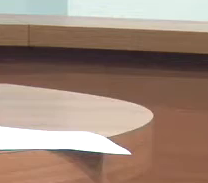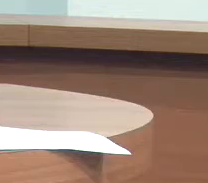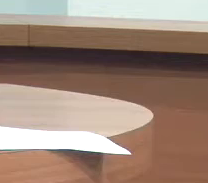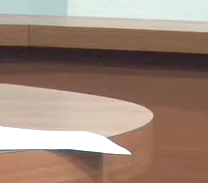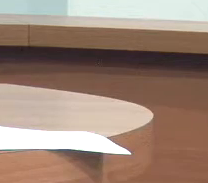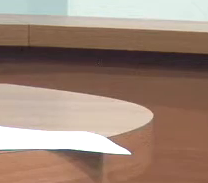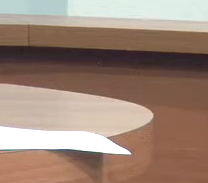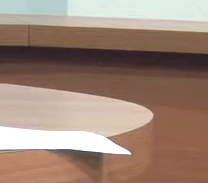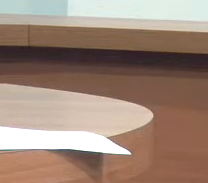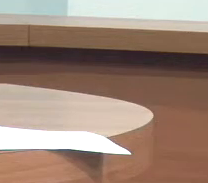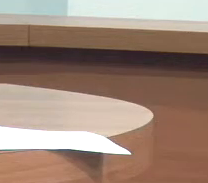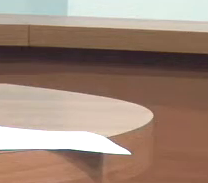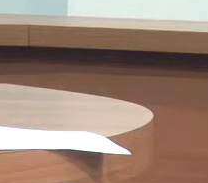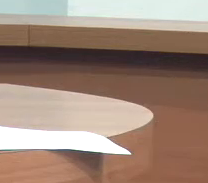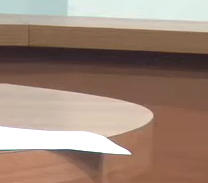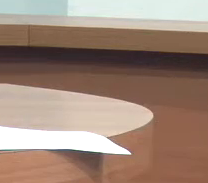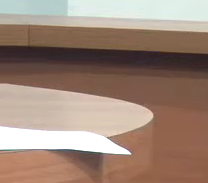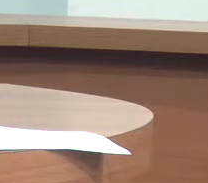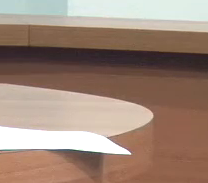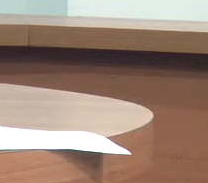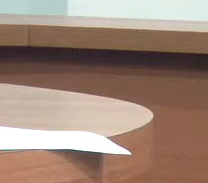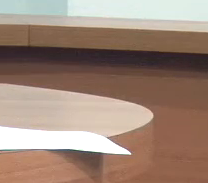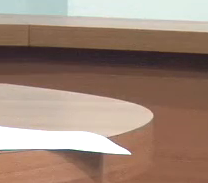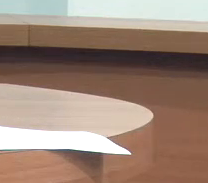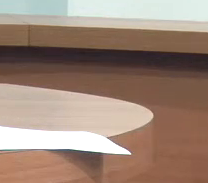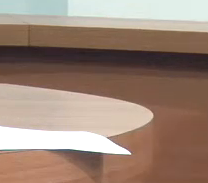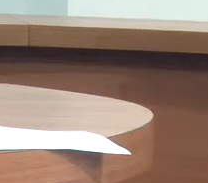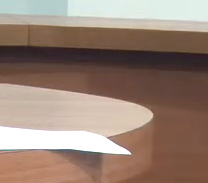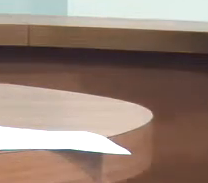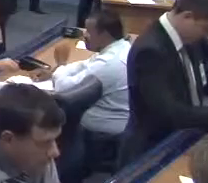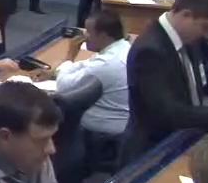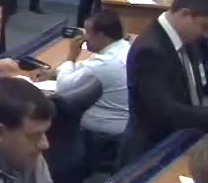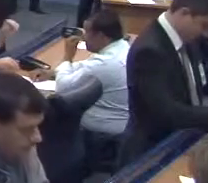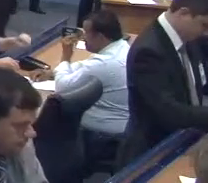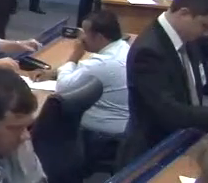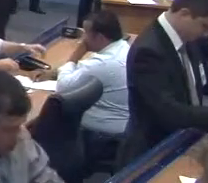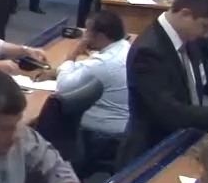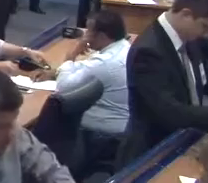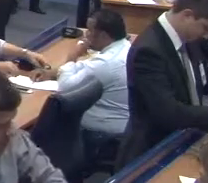de Deus, né? Tem outras coisas melhor para fazer aqui na casa.